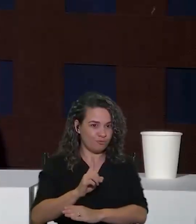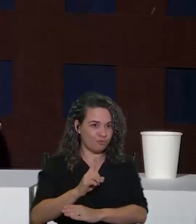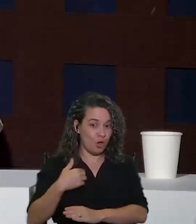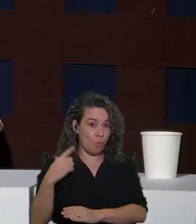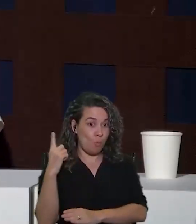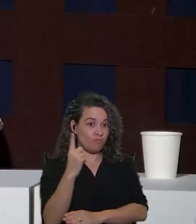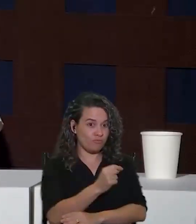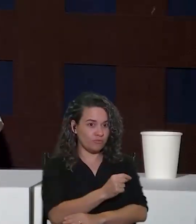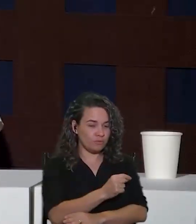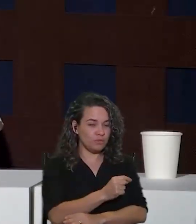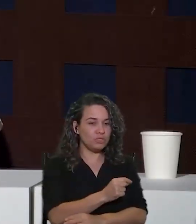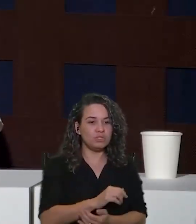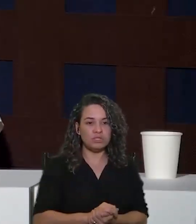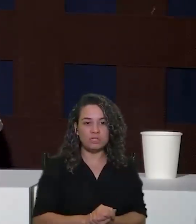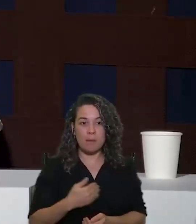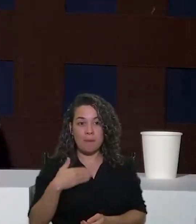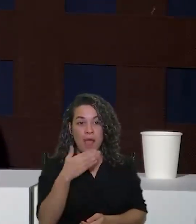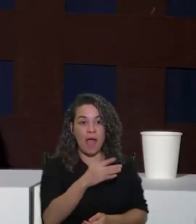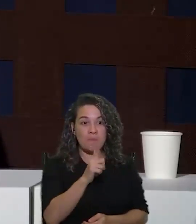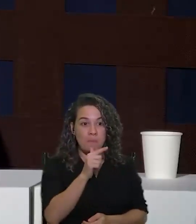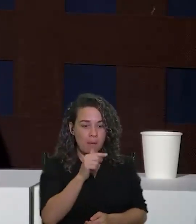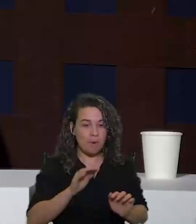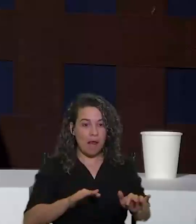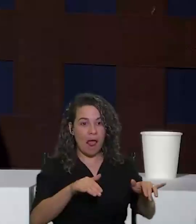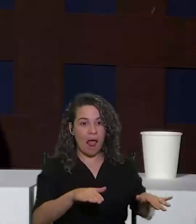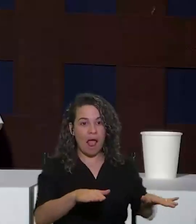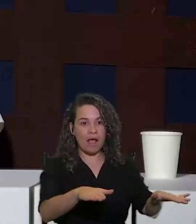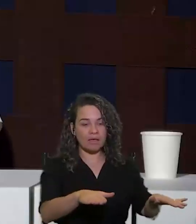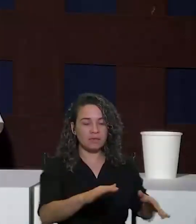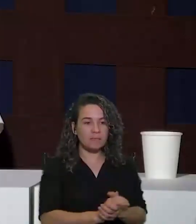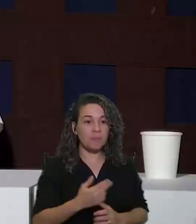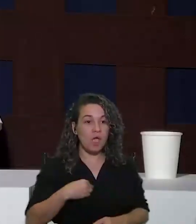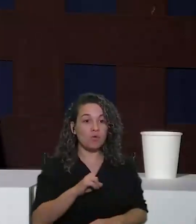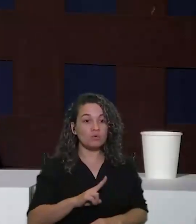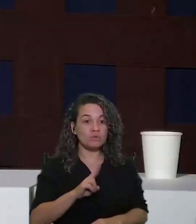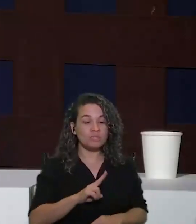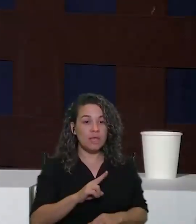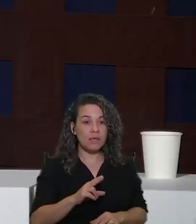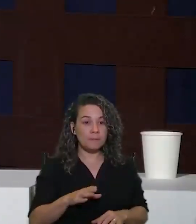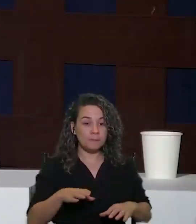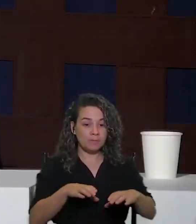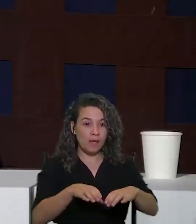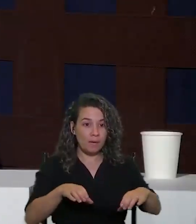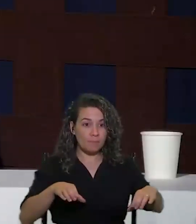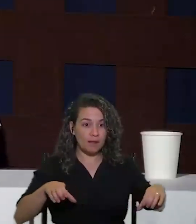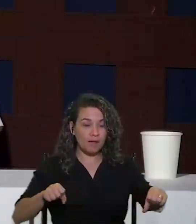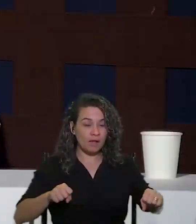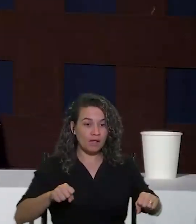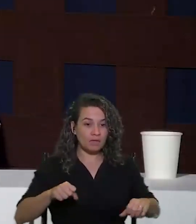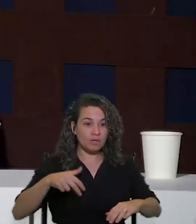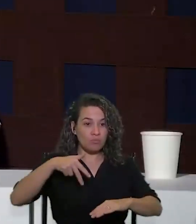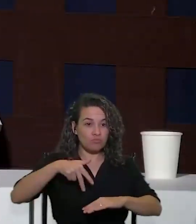facilmente. Né? E aí, com a minha prancha de isopor quebrada, eu decidi que eu iria atravessar de Copacabana